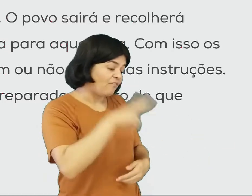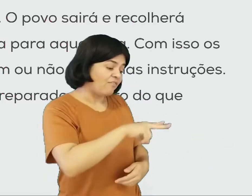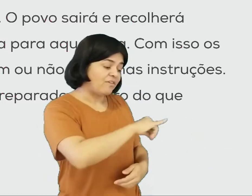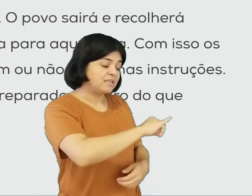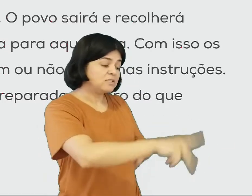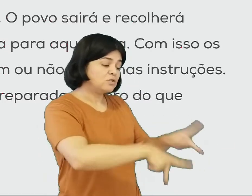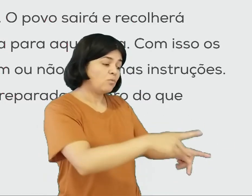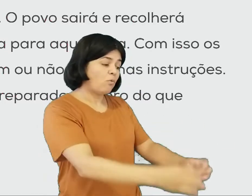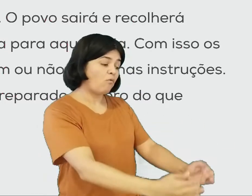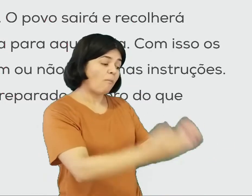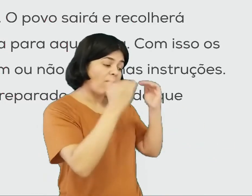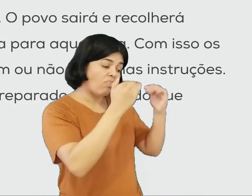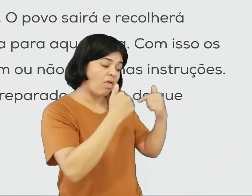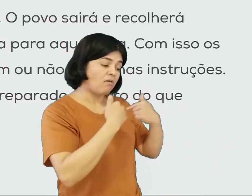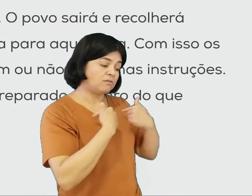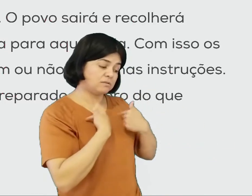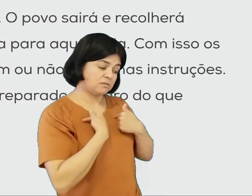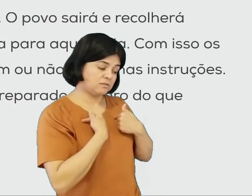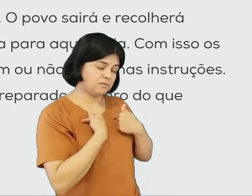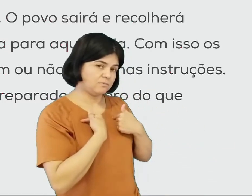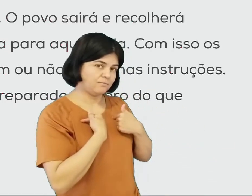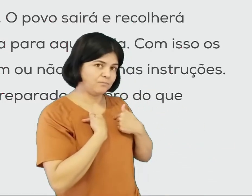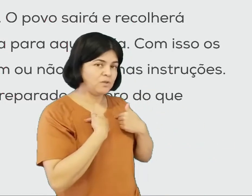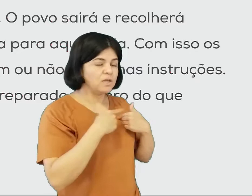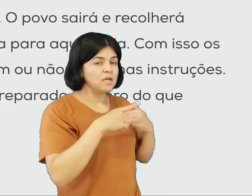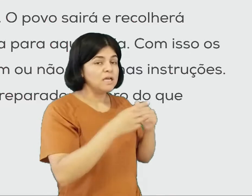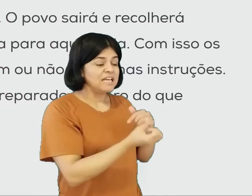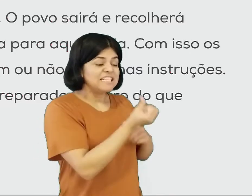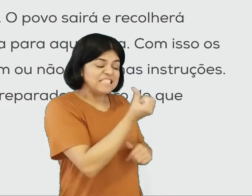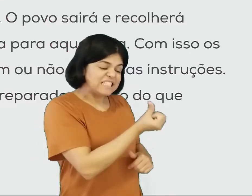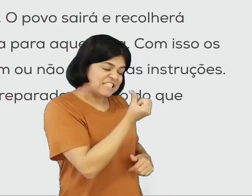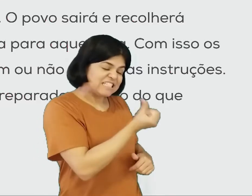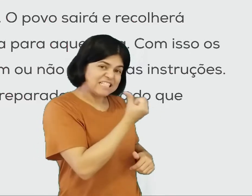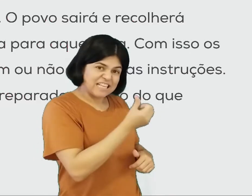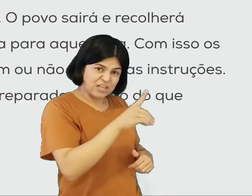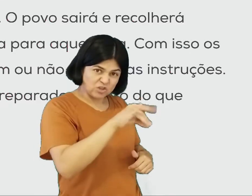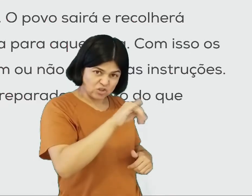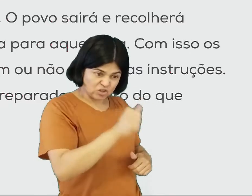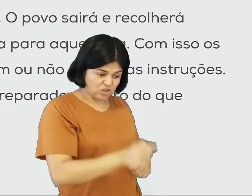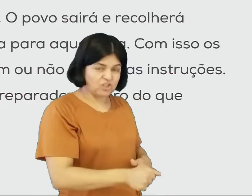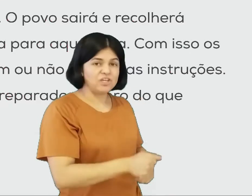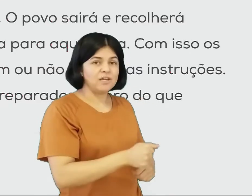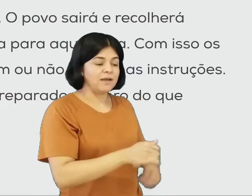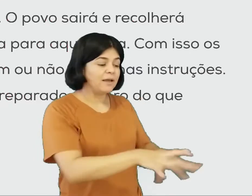minhas instruções. No 6º dia, trarão para ser